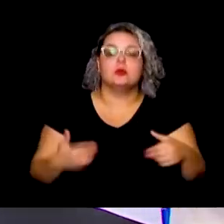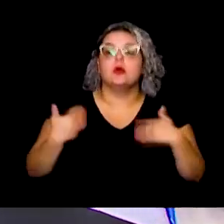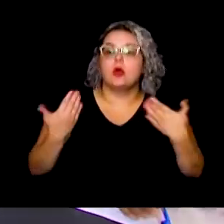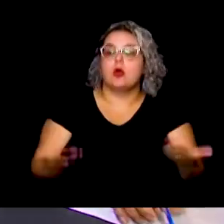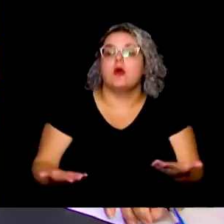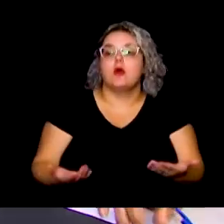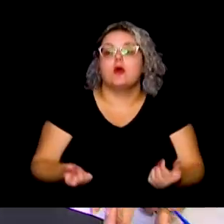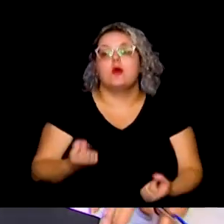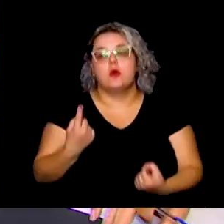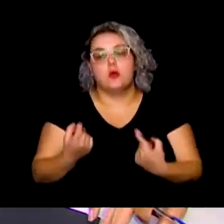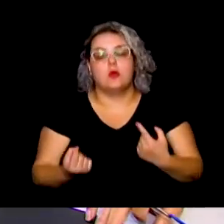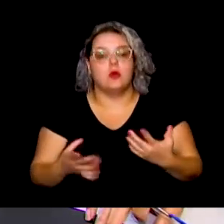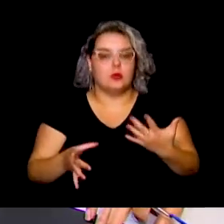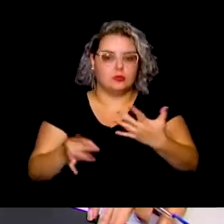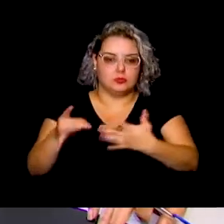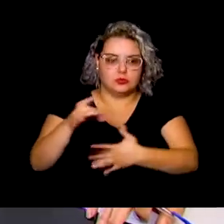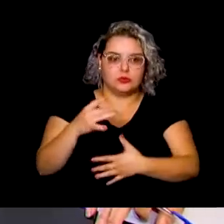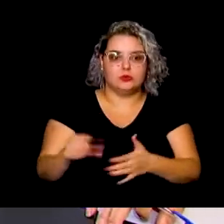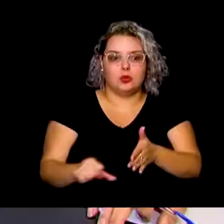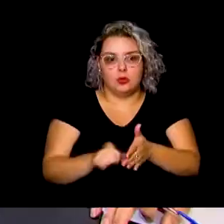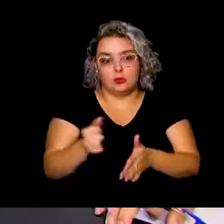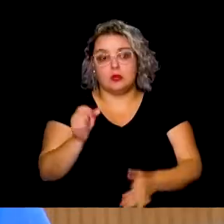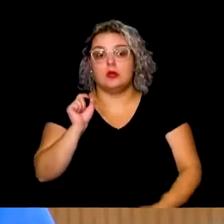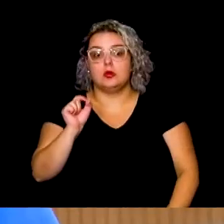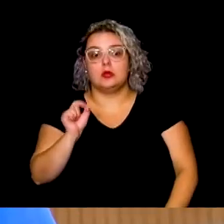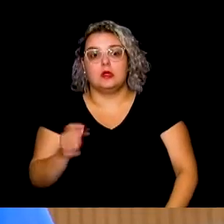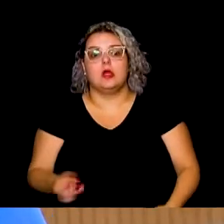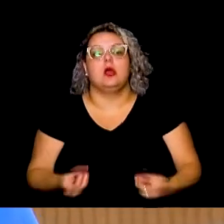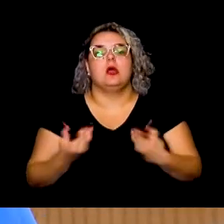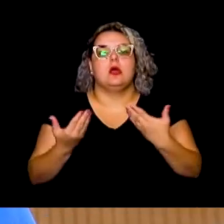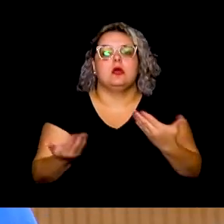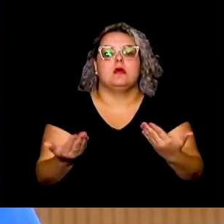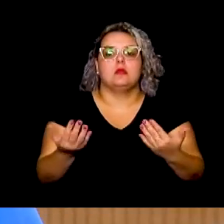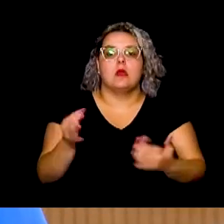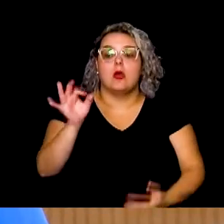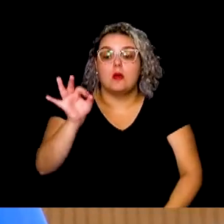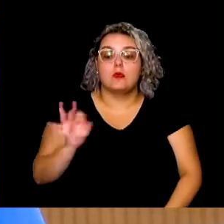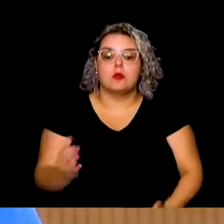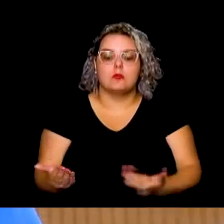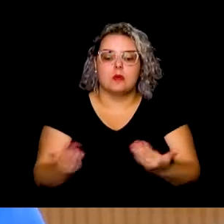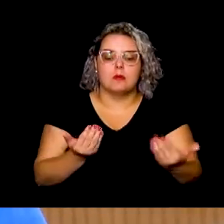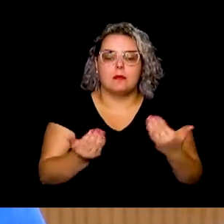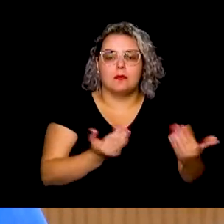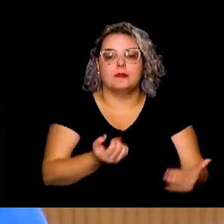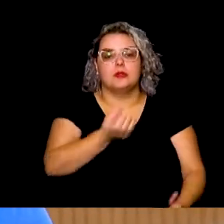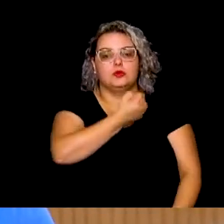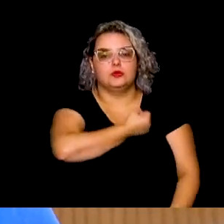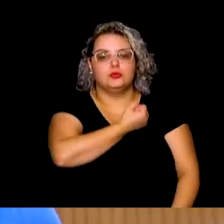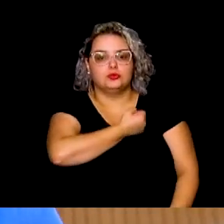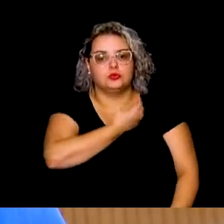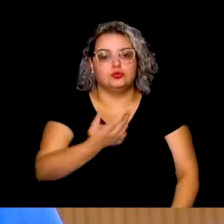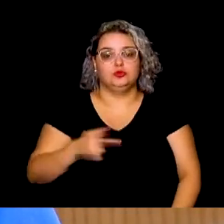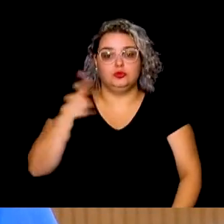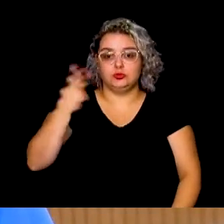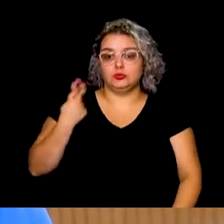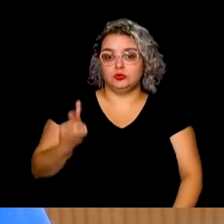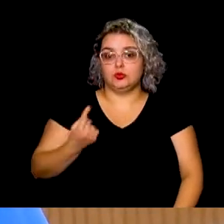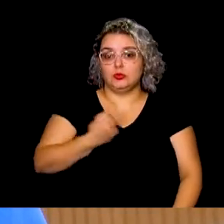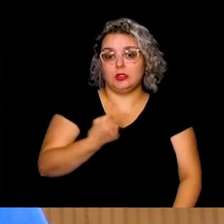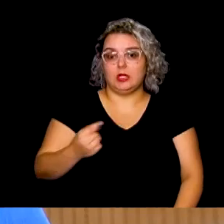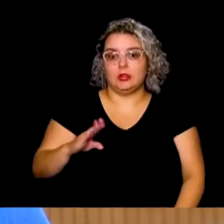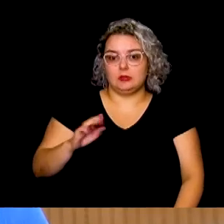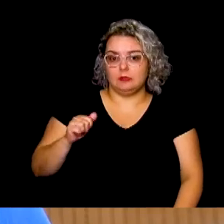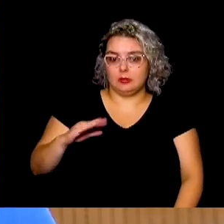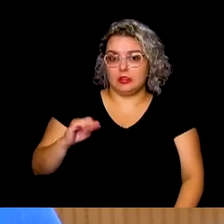a escolha de acordo com alguns critérios primeiro deles é proporcionalidade do número de vereadores por